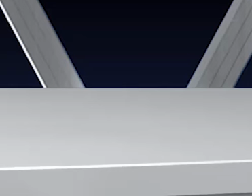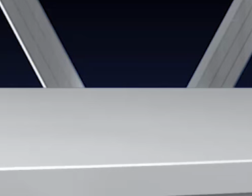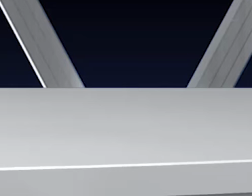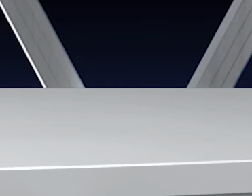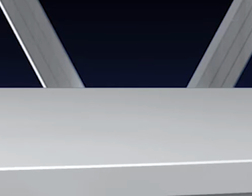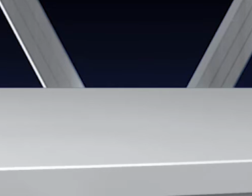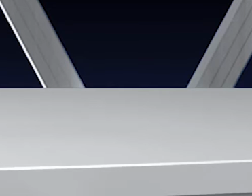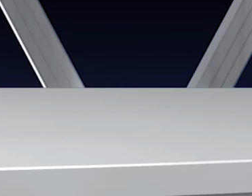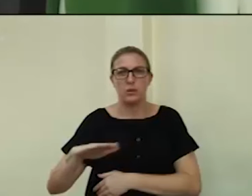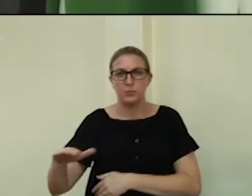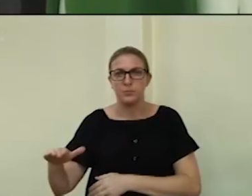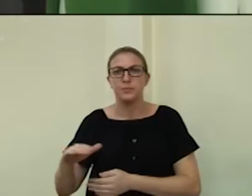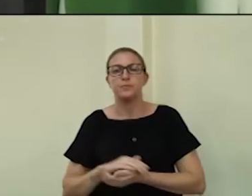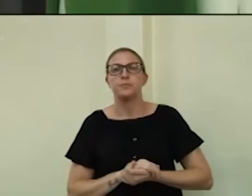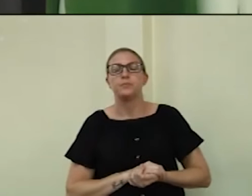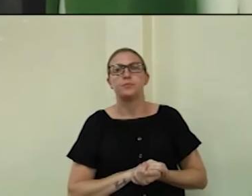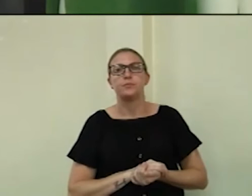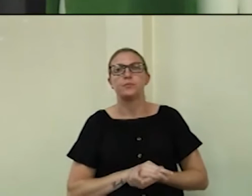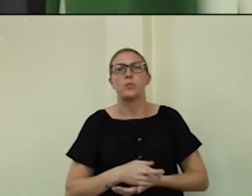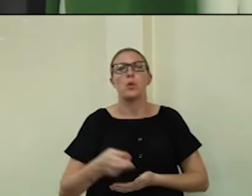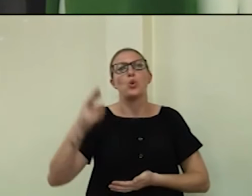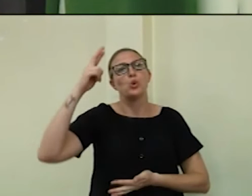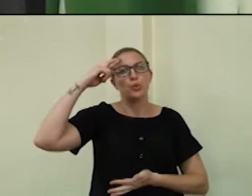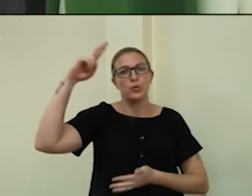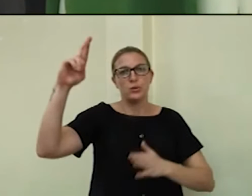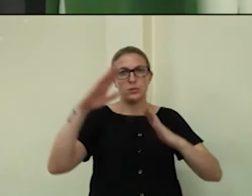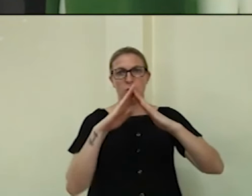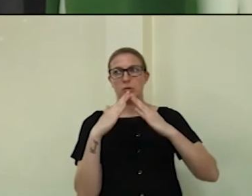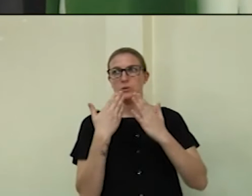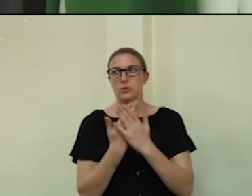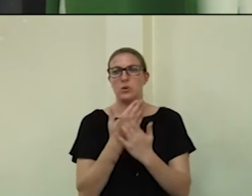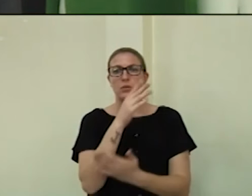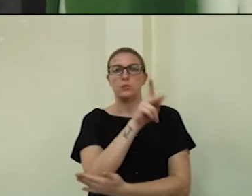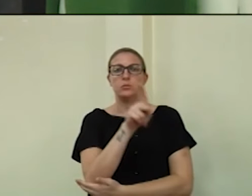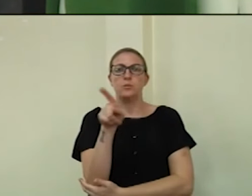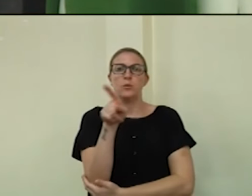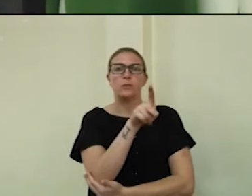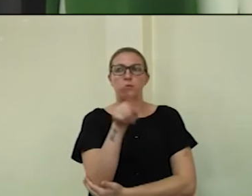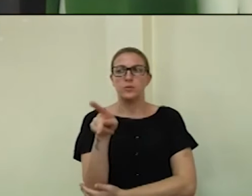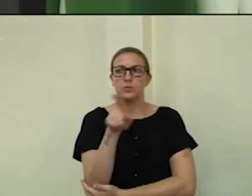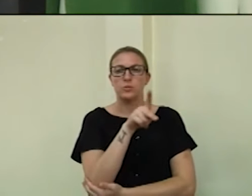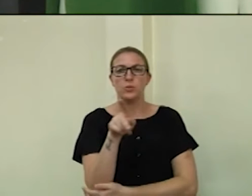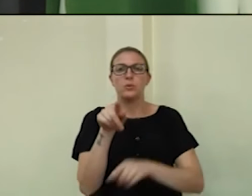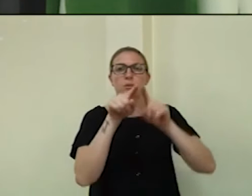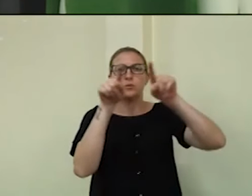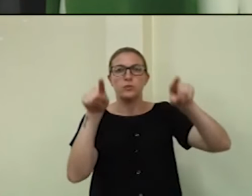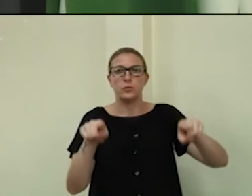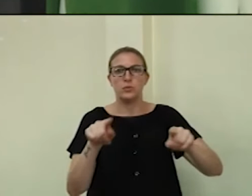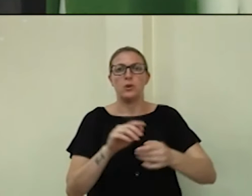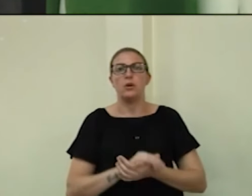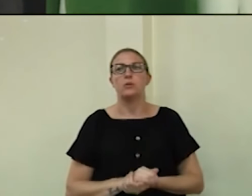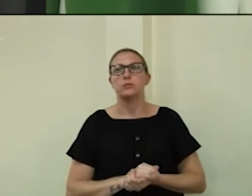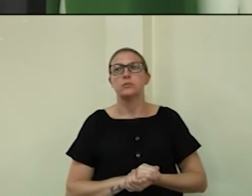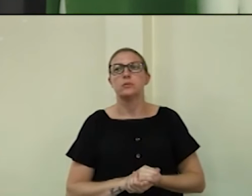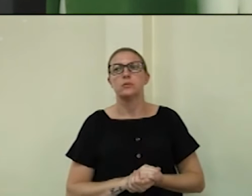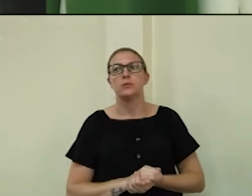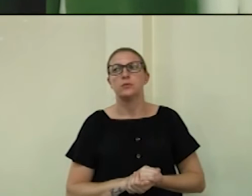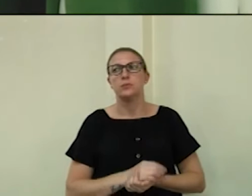Vereadores, Alderi Outra. Direções de escolas, professores e funcionários.